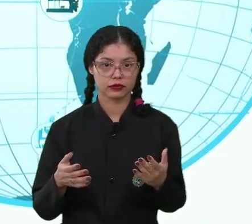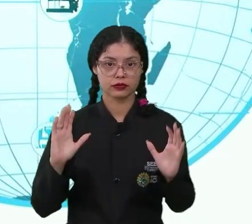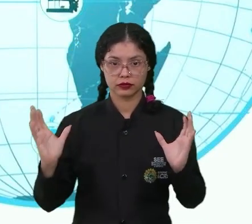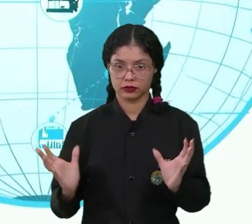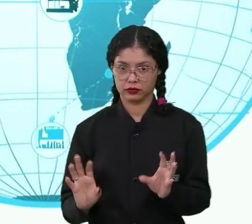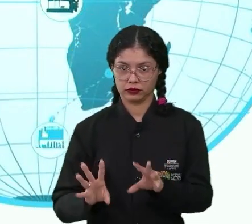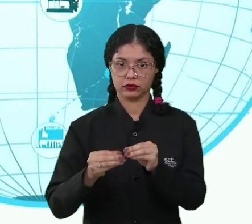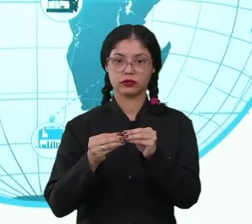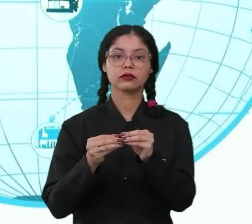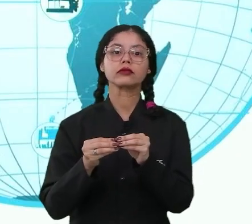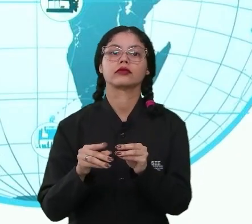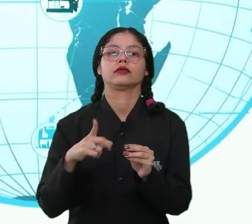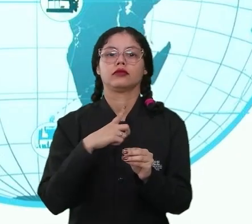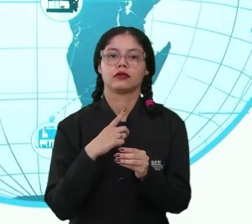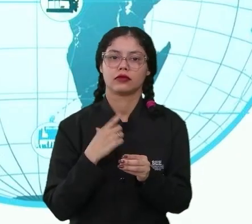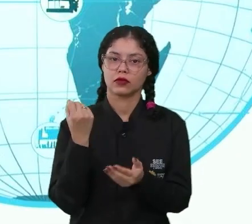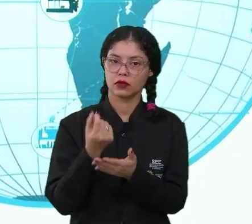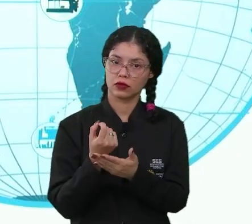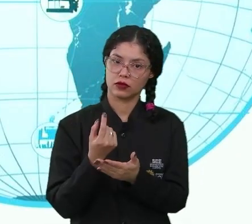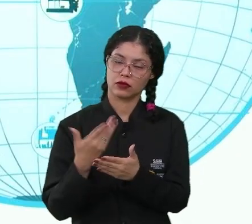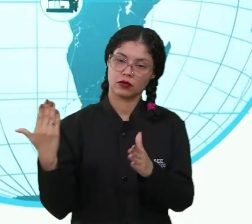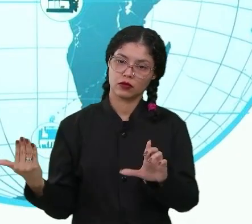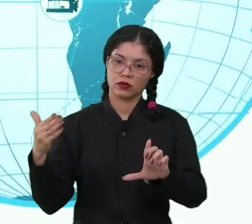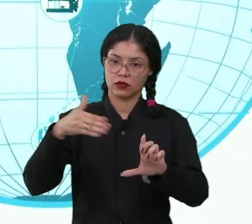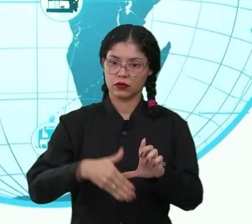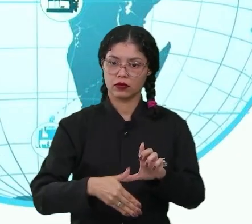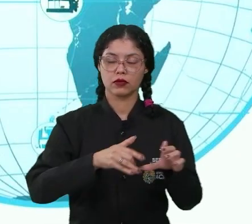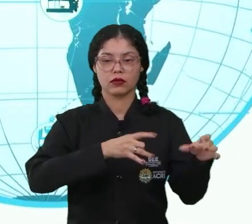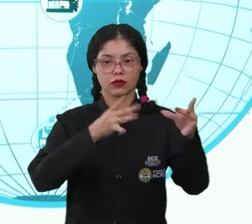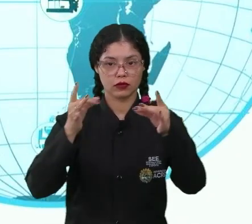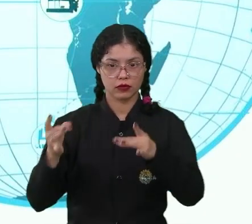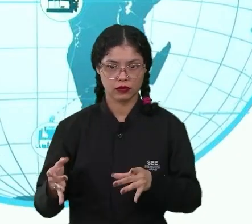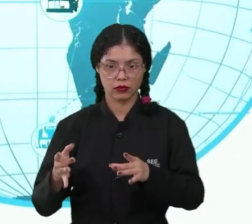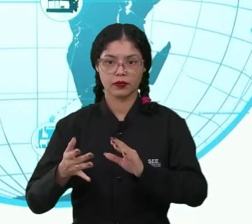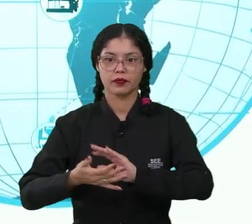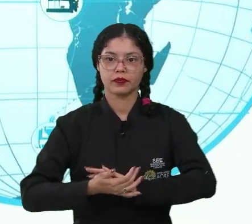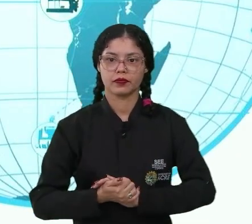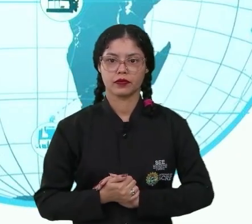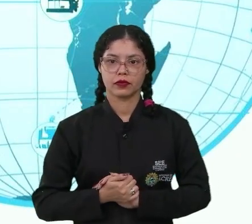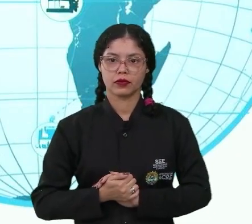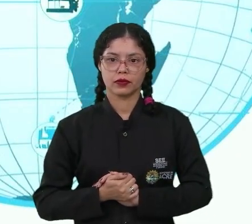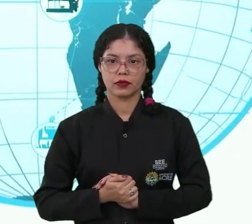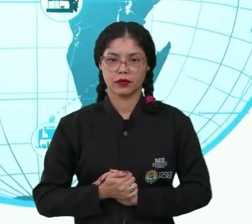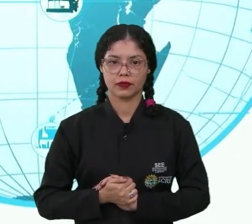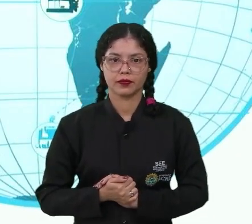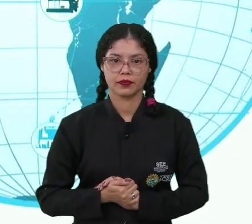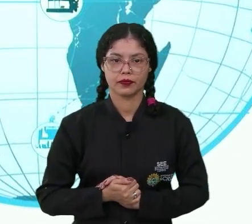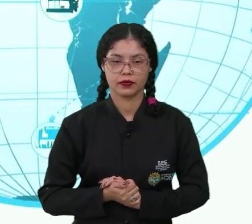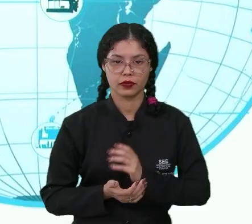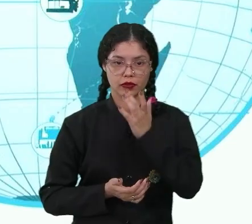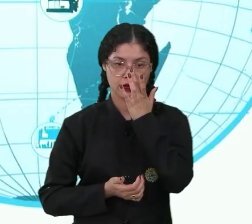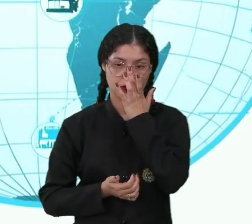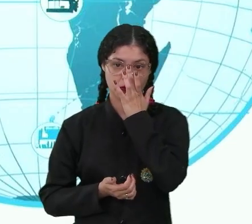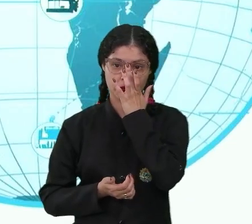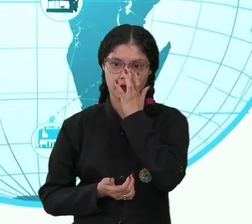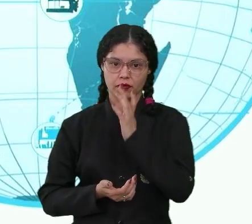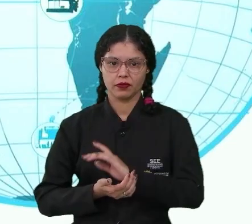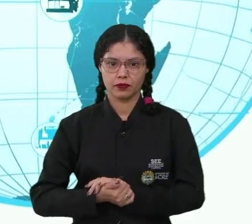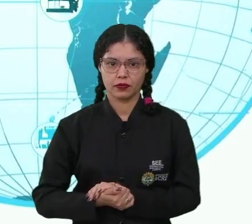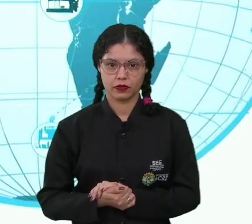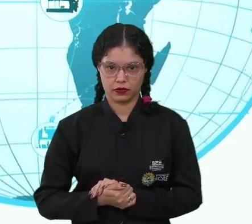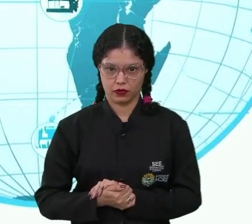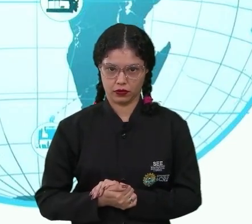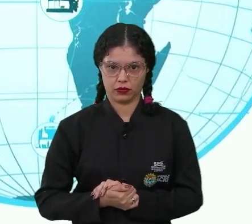cadeias complexas para otimizar custos e principalmente acesso aí aos mercados